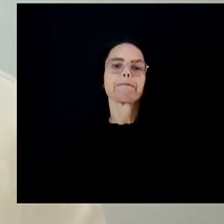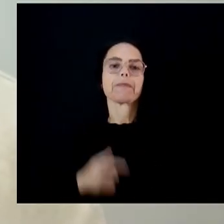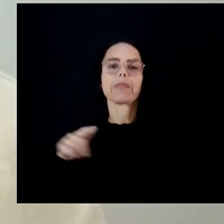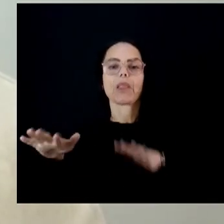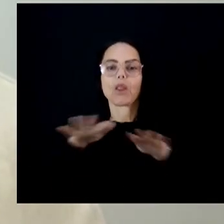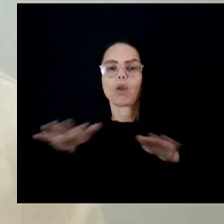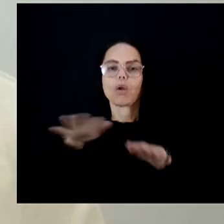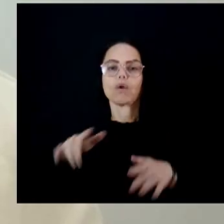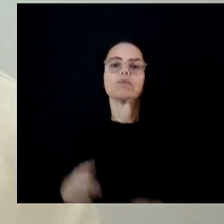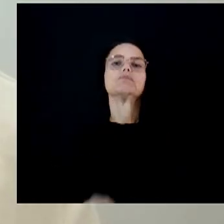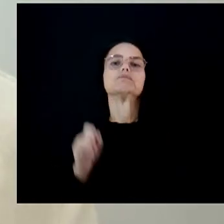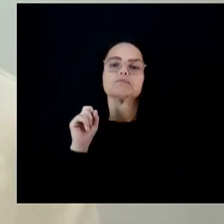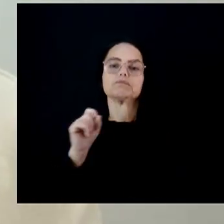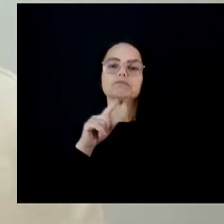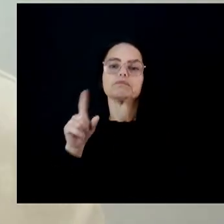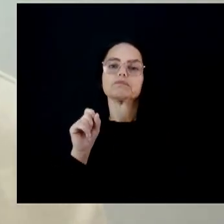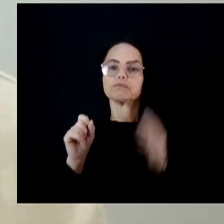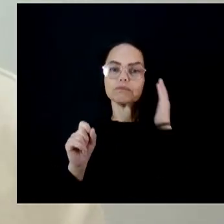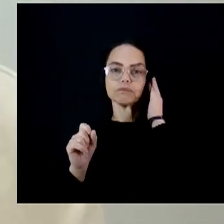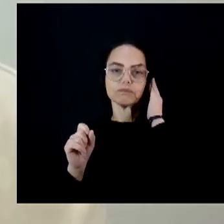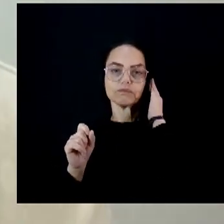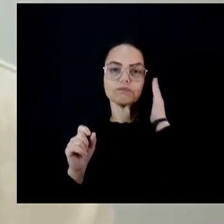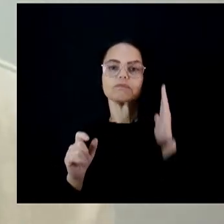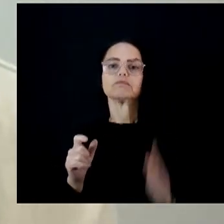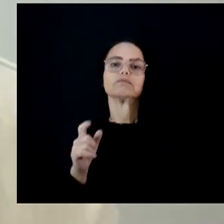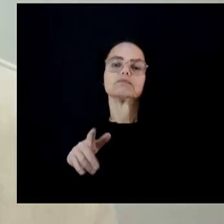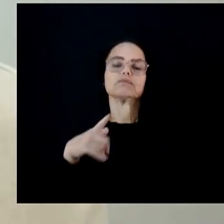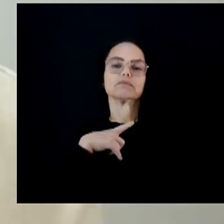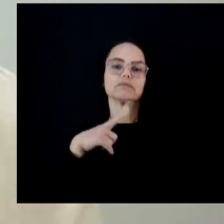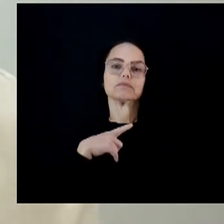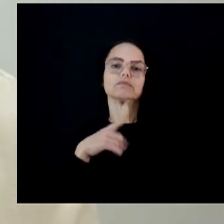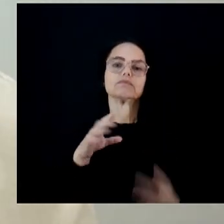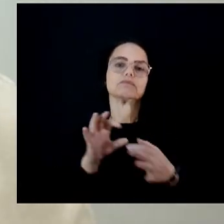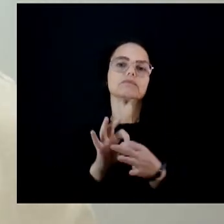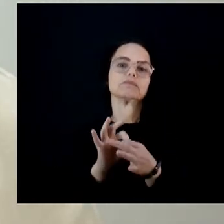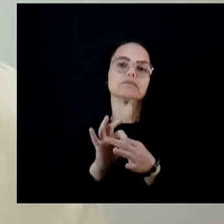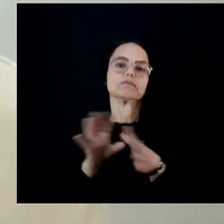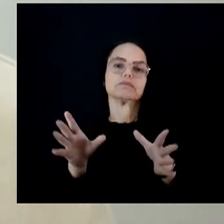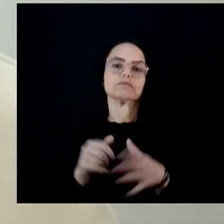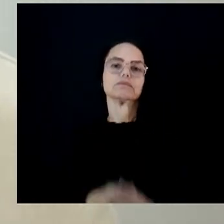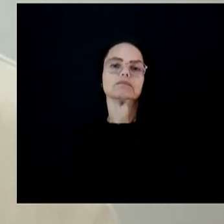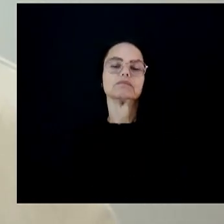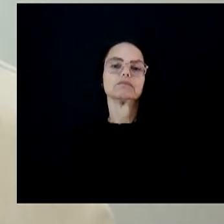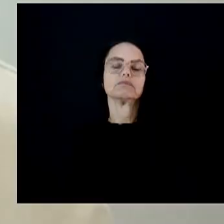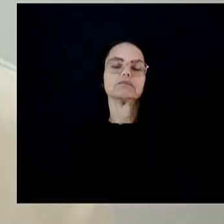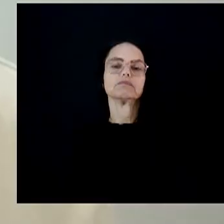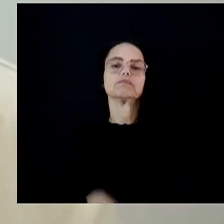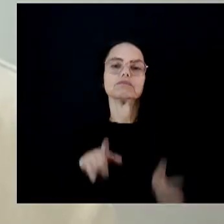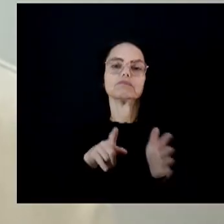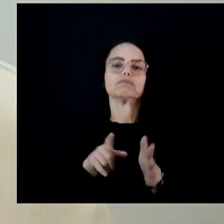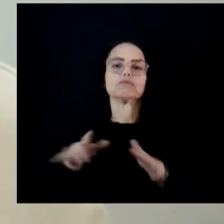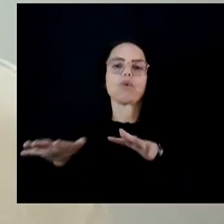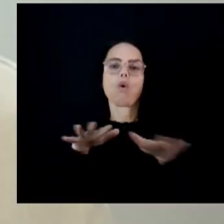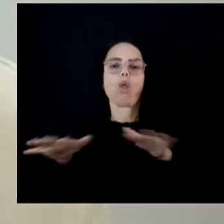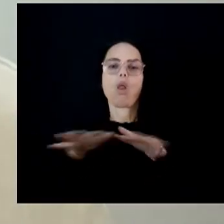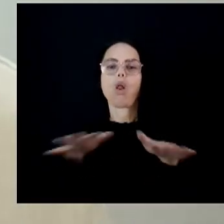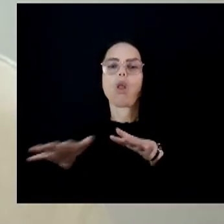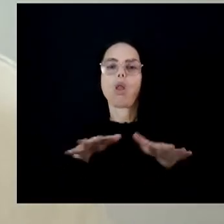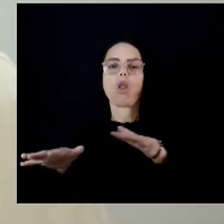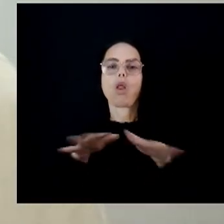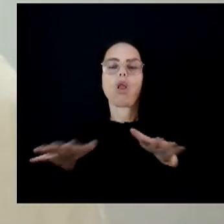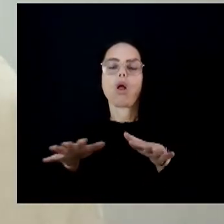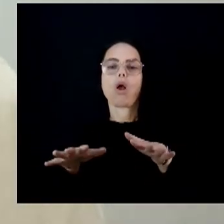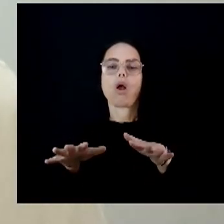é do que quando você tem uma liberação das tensões que a crosta da terra